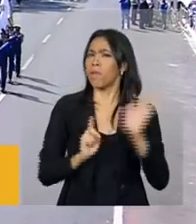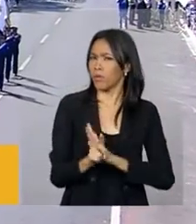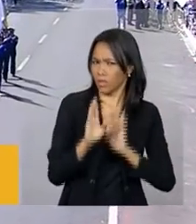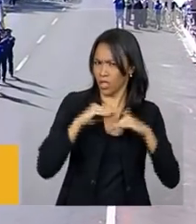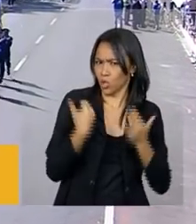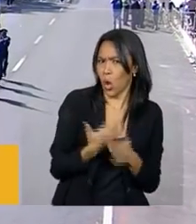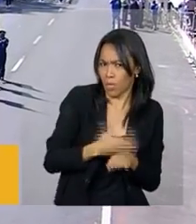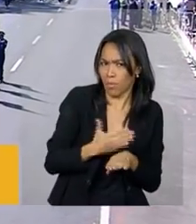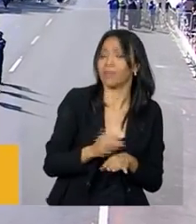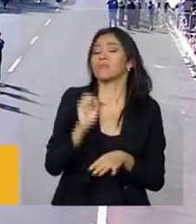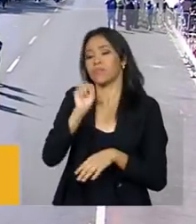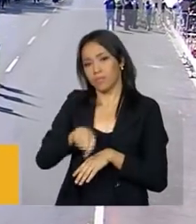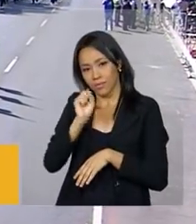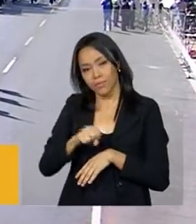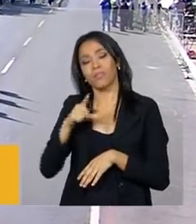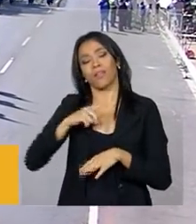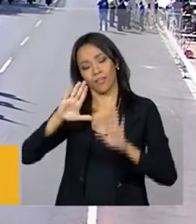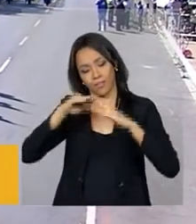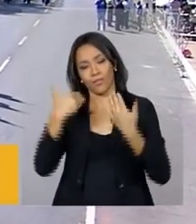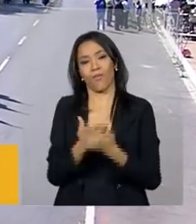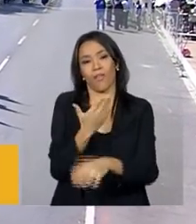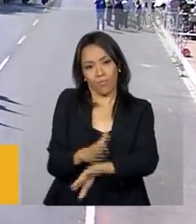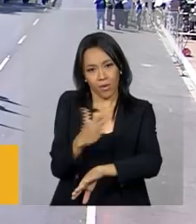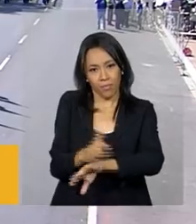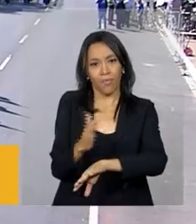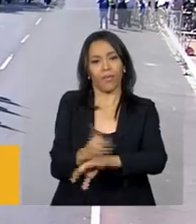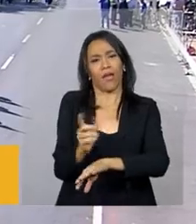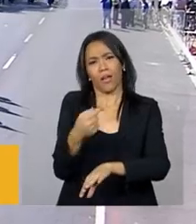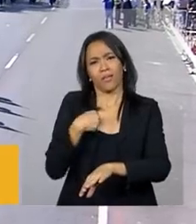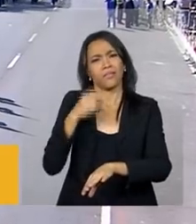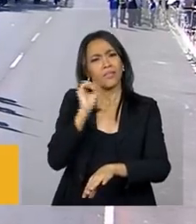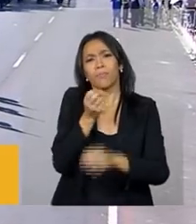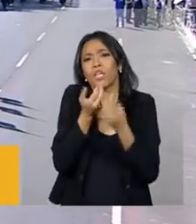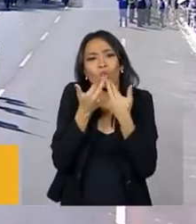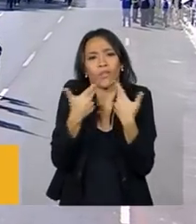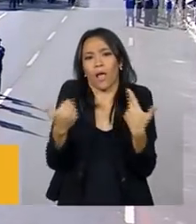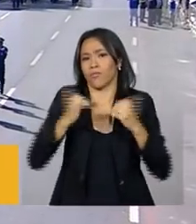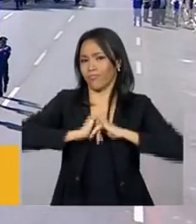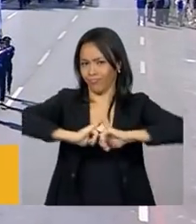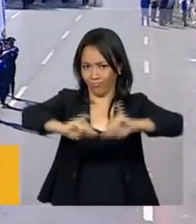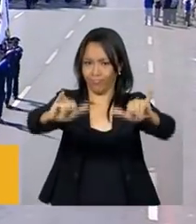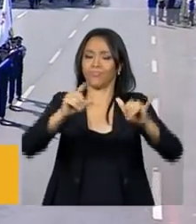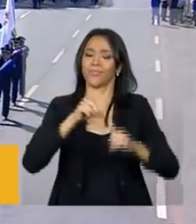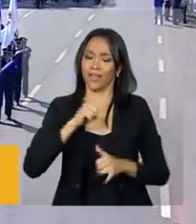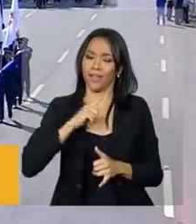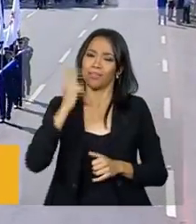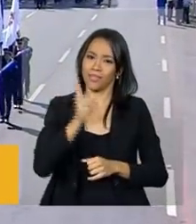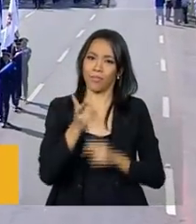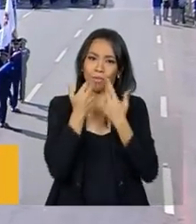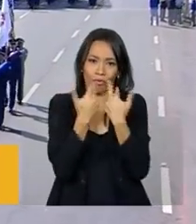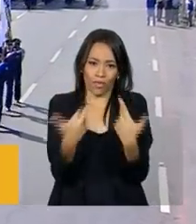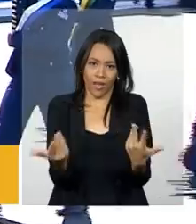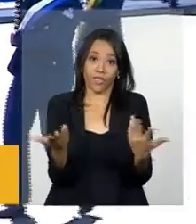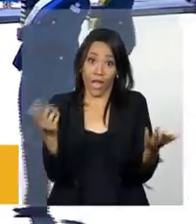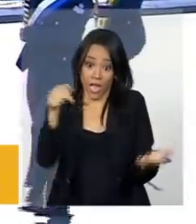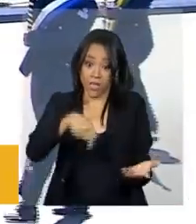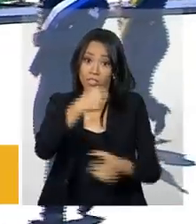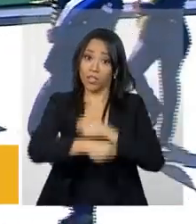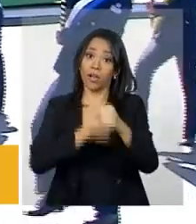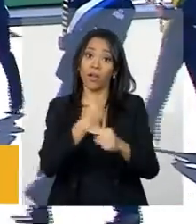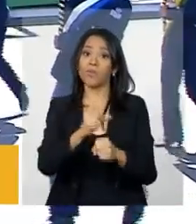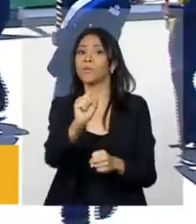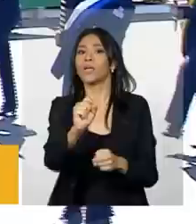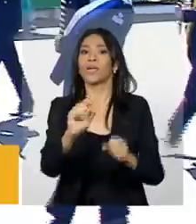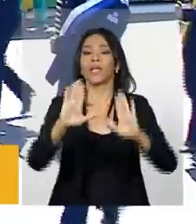né? Escola preparatória só para aviadores, a novidade, todo ano tem uma novidade, né? A gente todo ano traz uma novidade, deste ano é que a